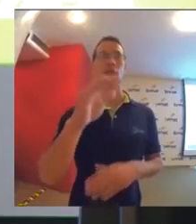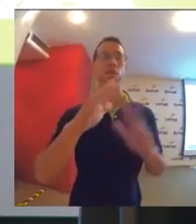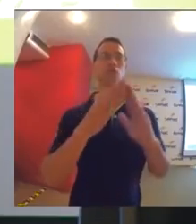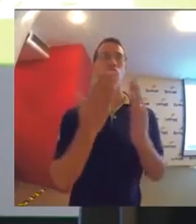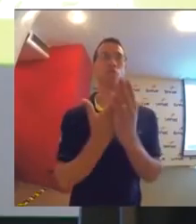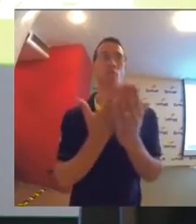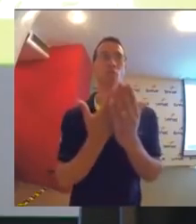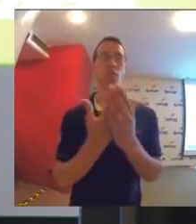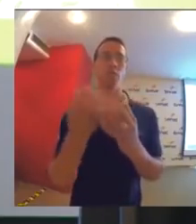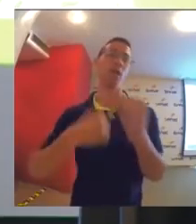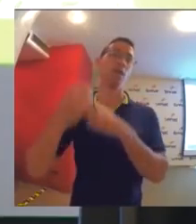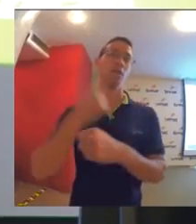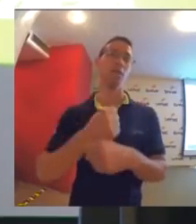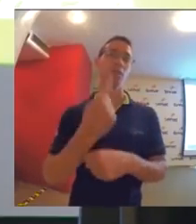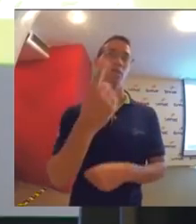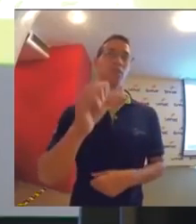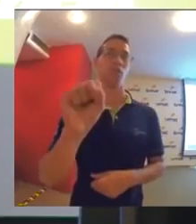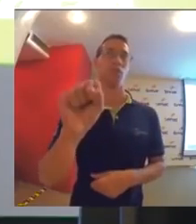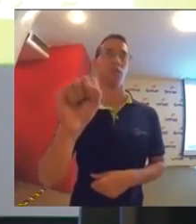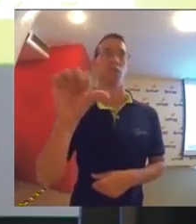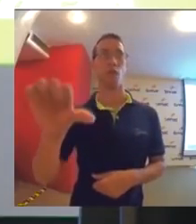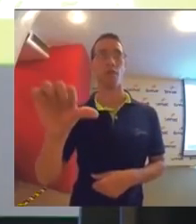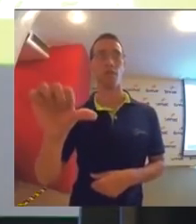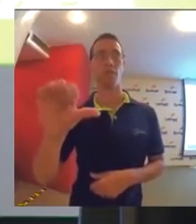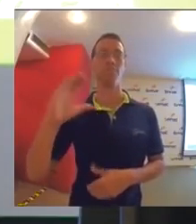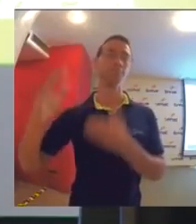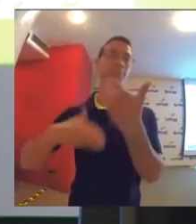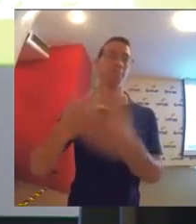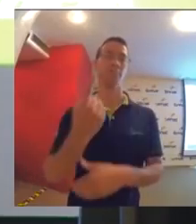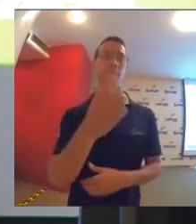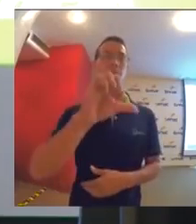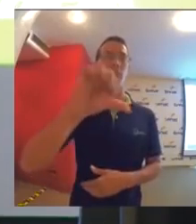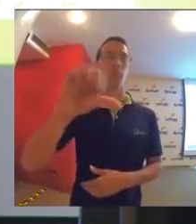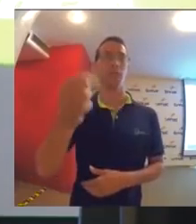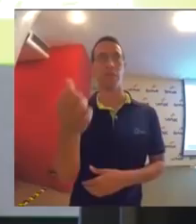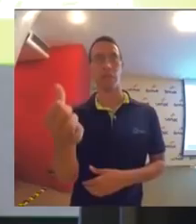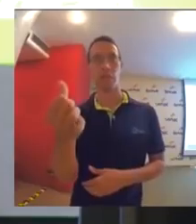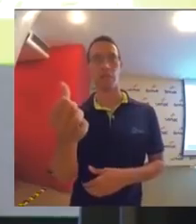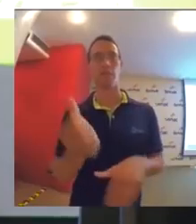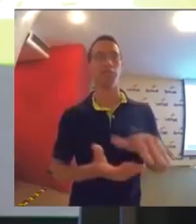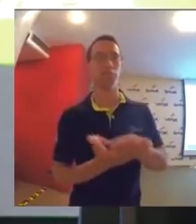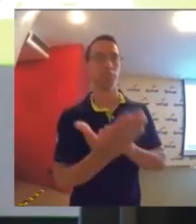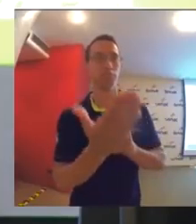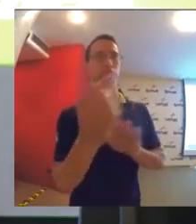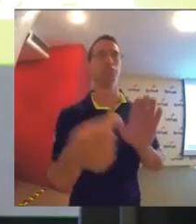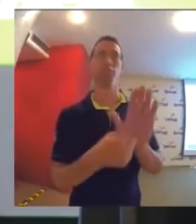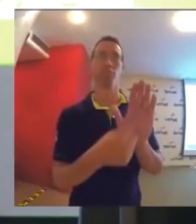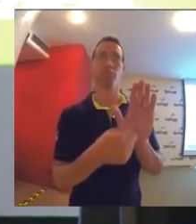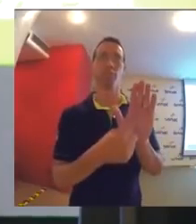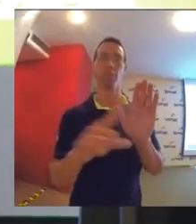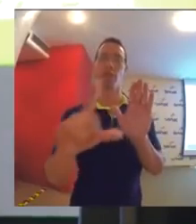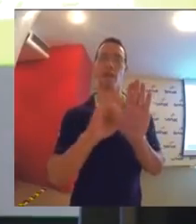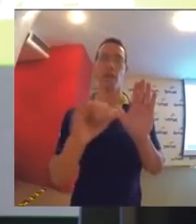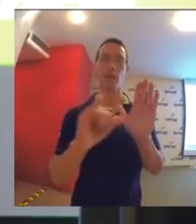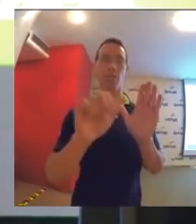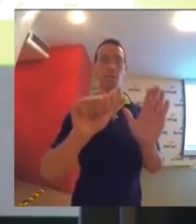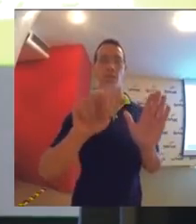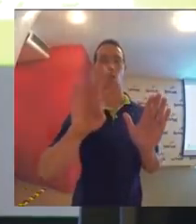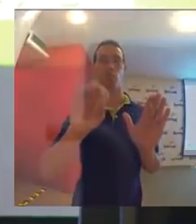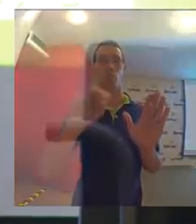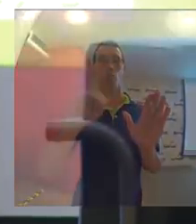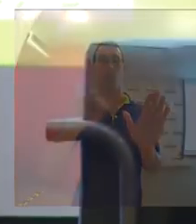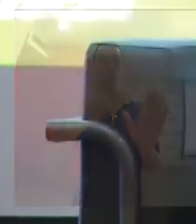89. Em 96, foi publicado, com muito esforço, a Lei da Autonomia de